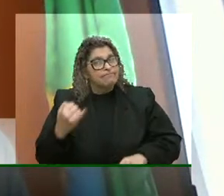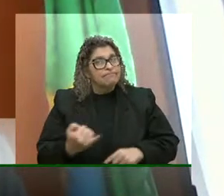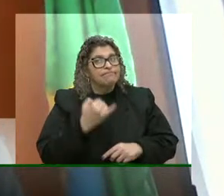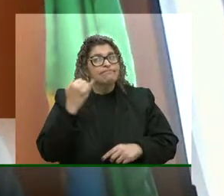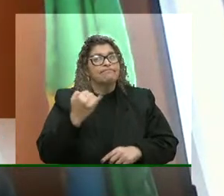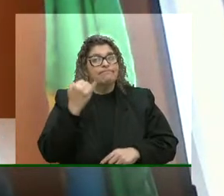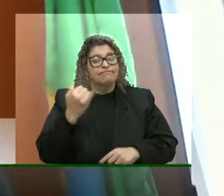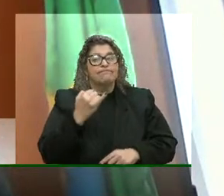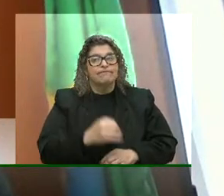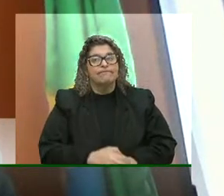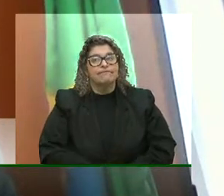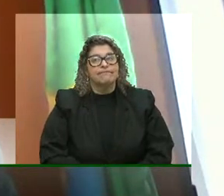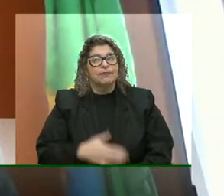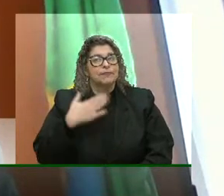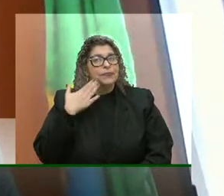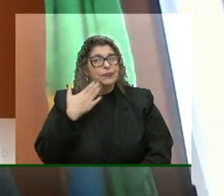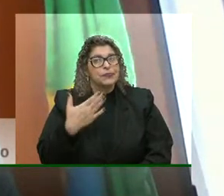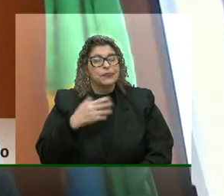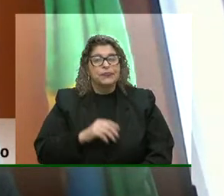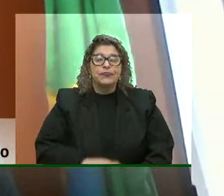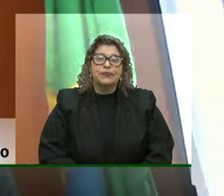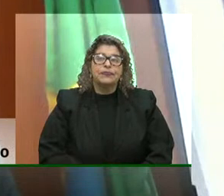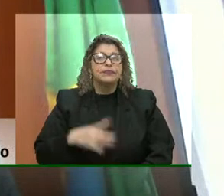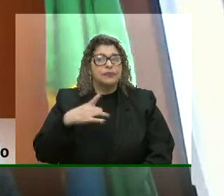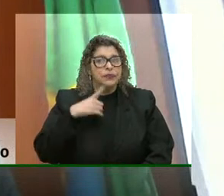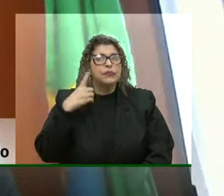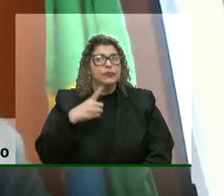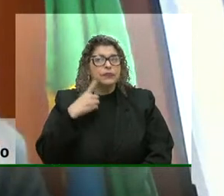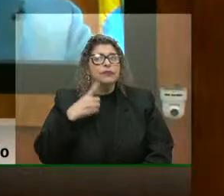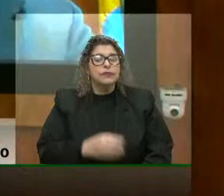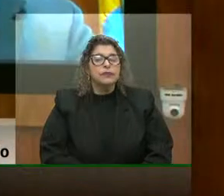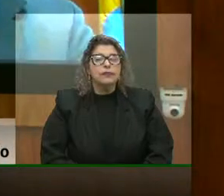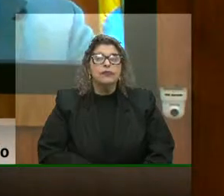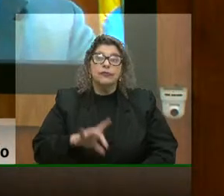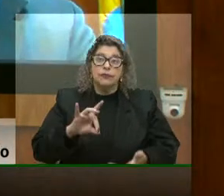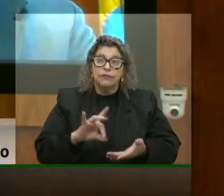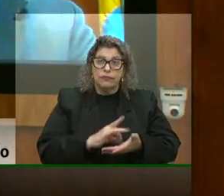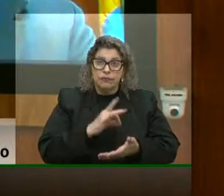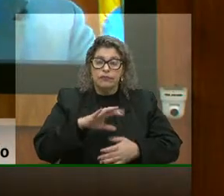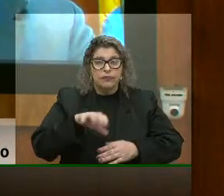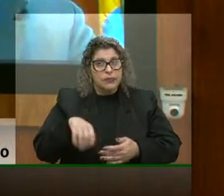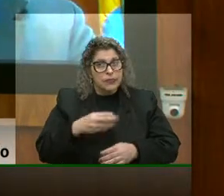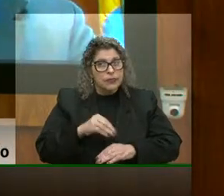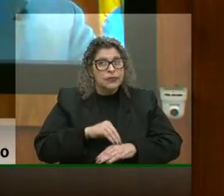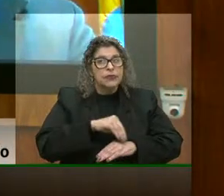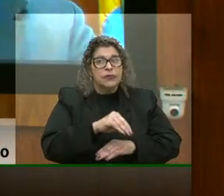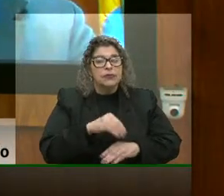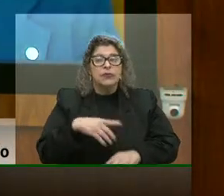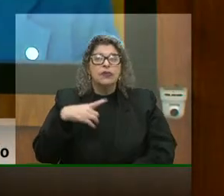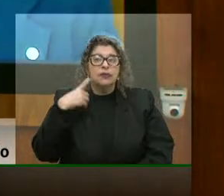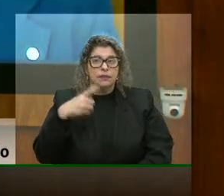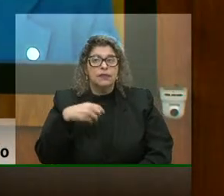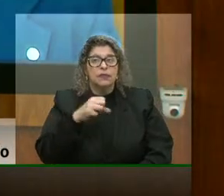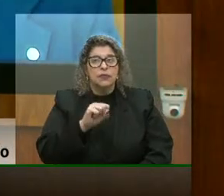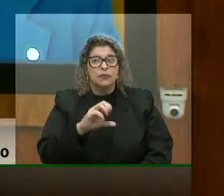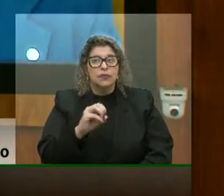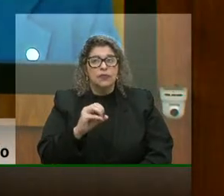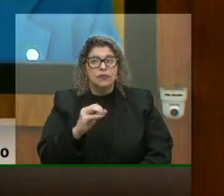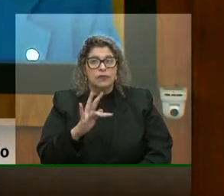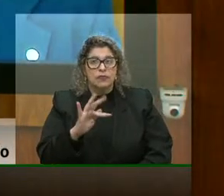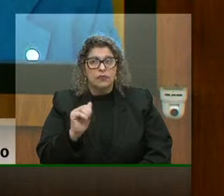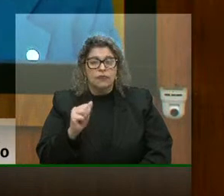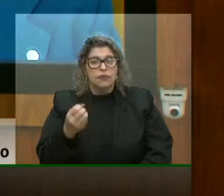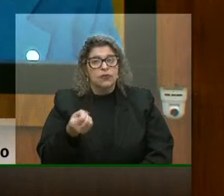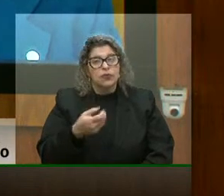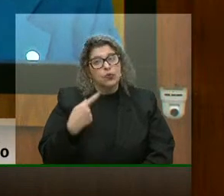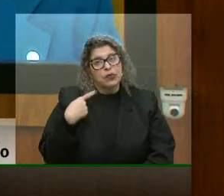fundamentais e importantes. Obrigado. Ok, deputado Fábio Osterman, agora inscrito para encaminhar, inscrito a deputada Sofia Cavedon pela